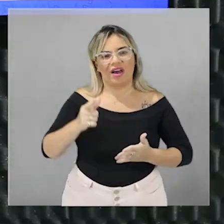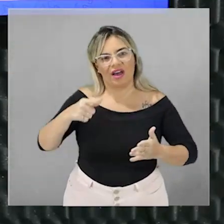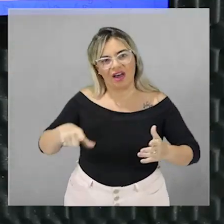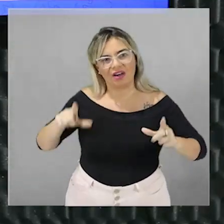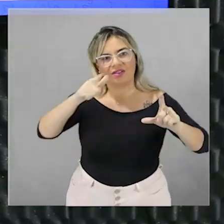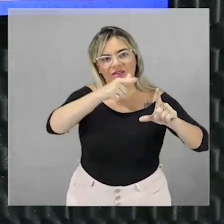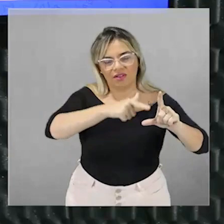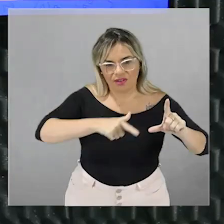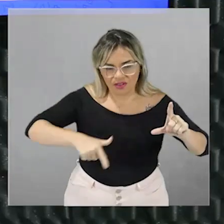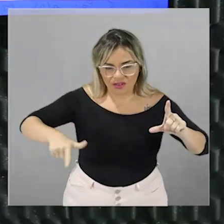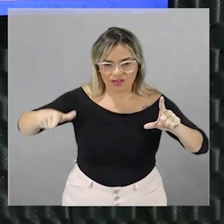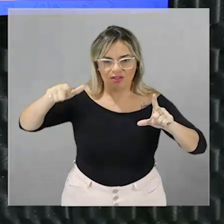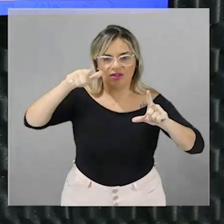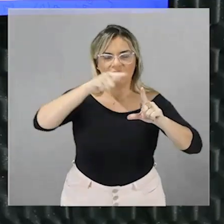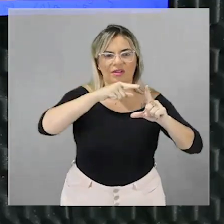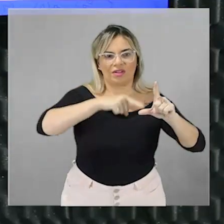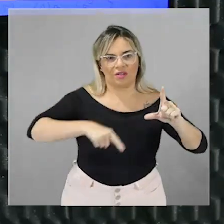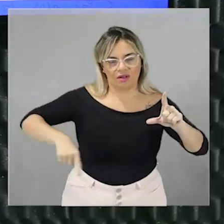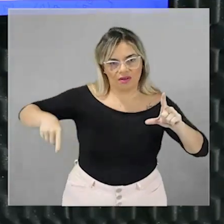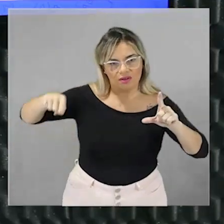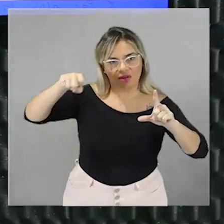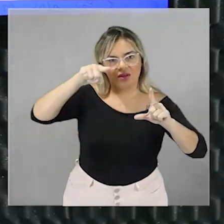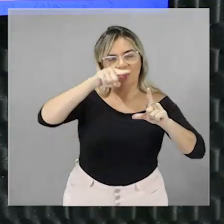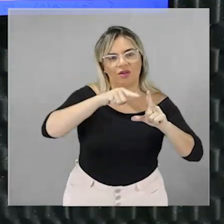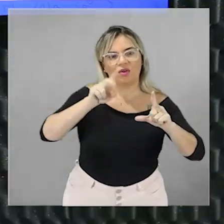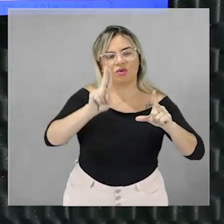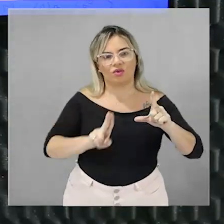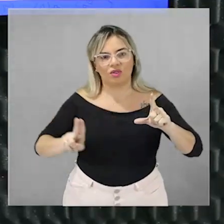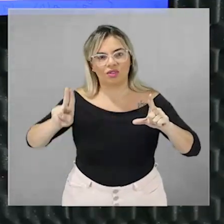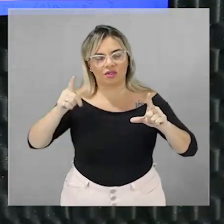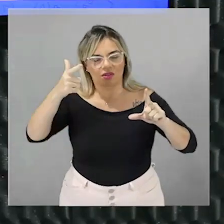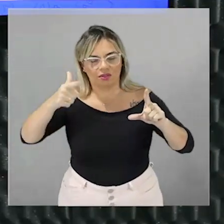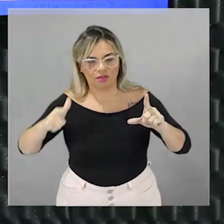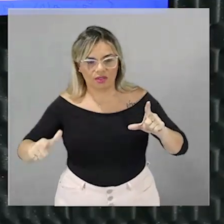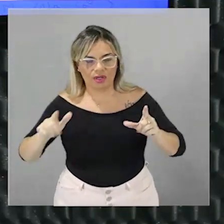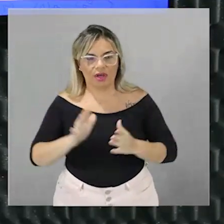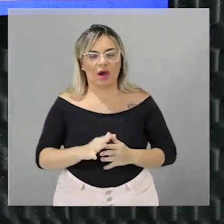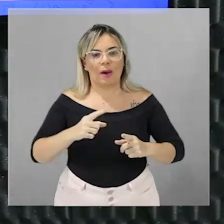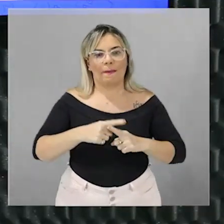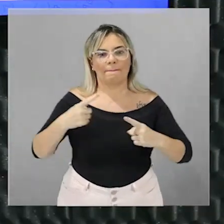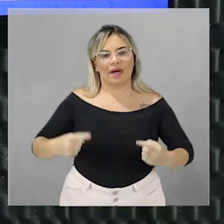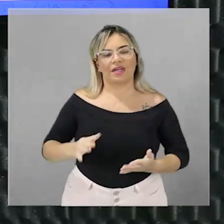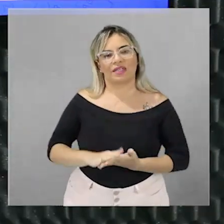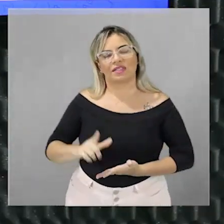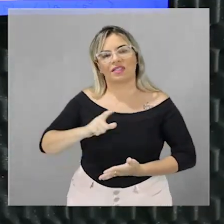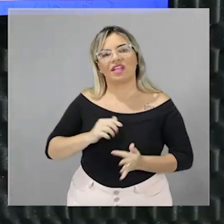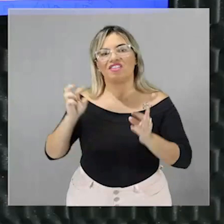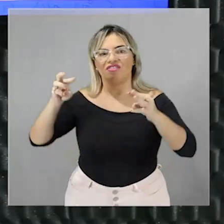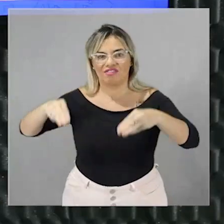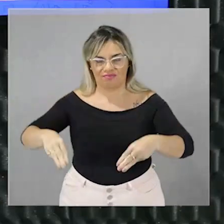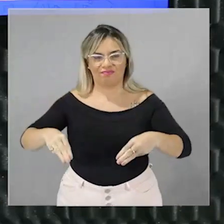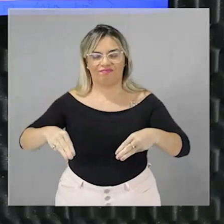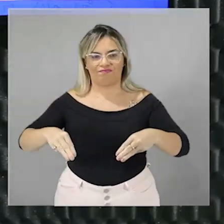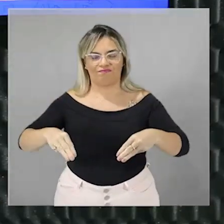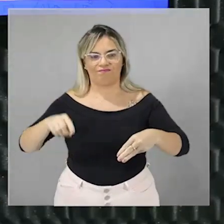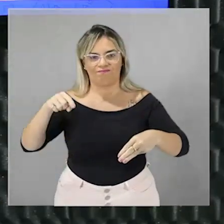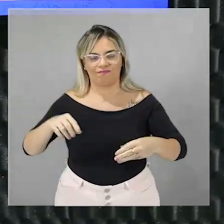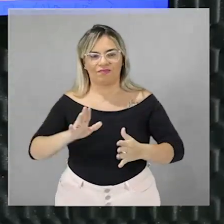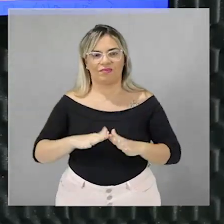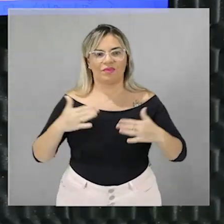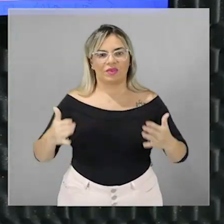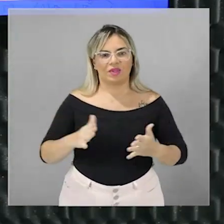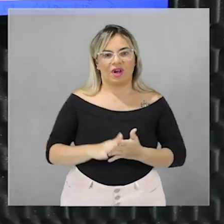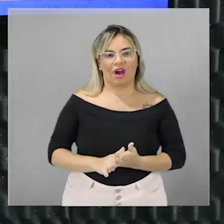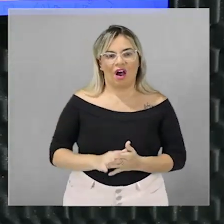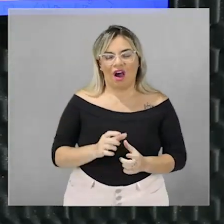renovável, ou seja, você pode reutilizá-la, mas é um recurso finito, ou seja, que pode sim ter fim. Então, daí vem a